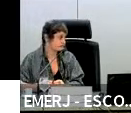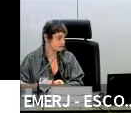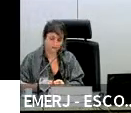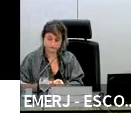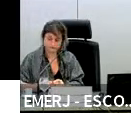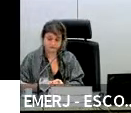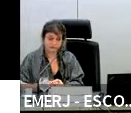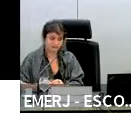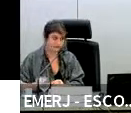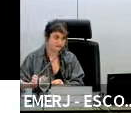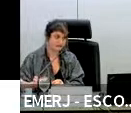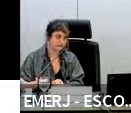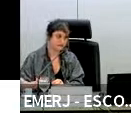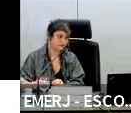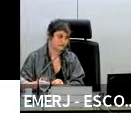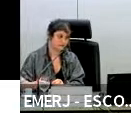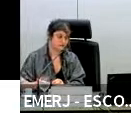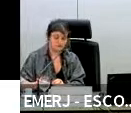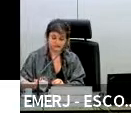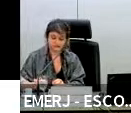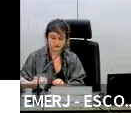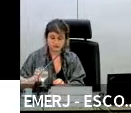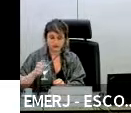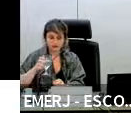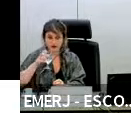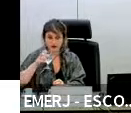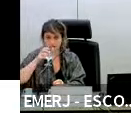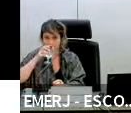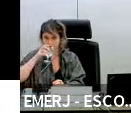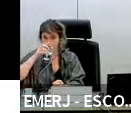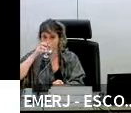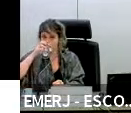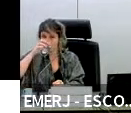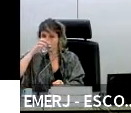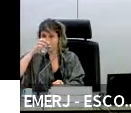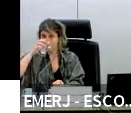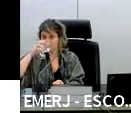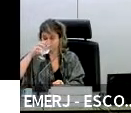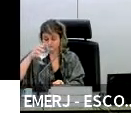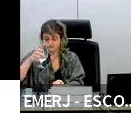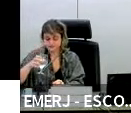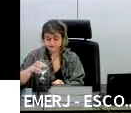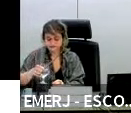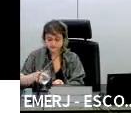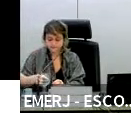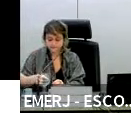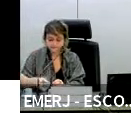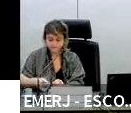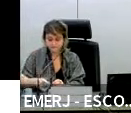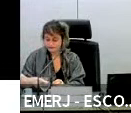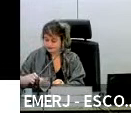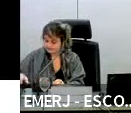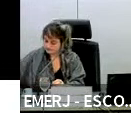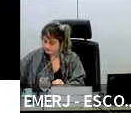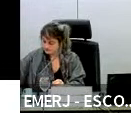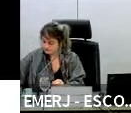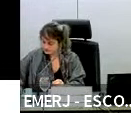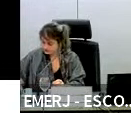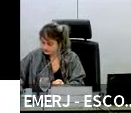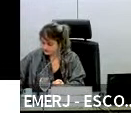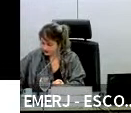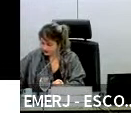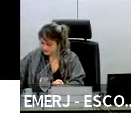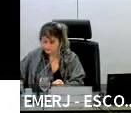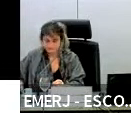das pessoas trans terem pelo menos uma carteirinha de uma associação para que a polícia nas